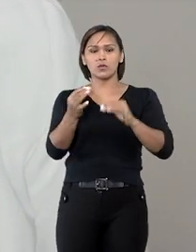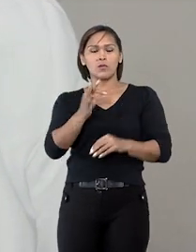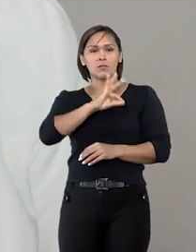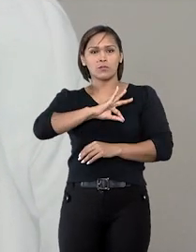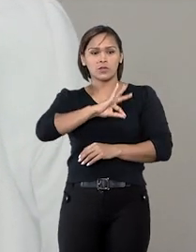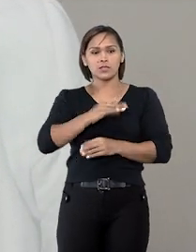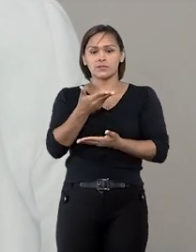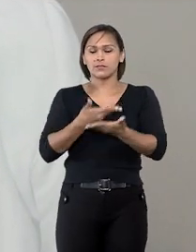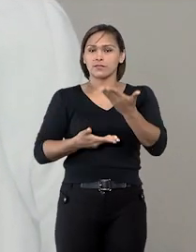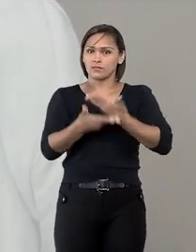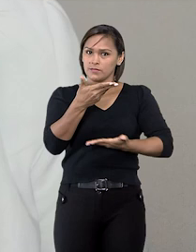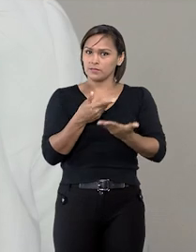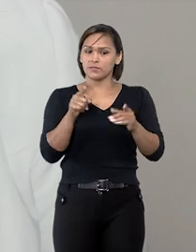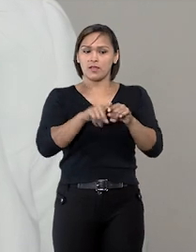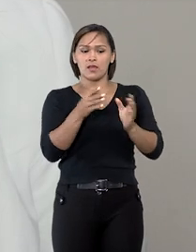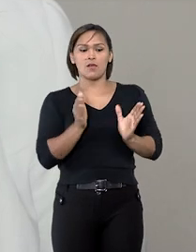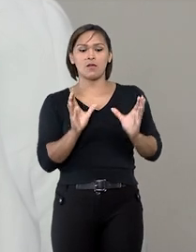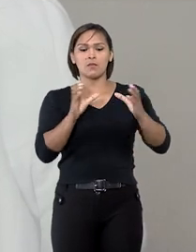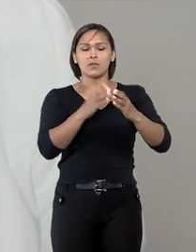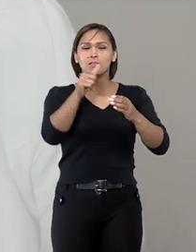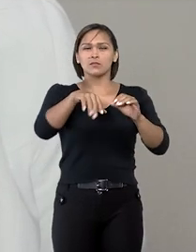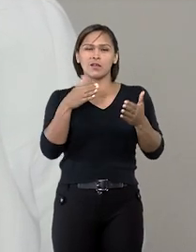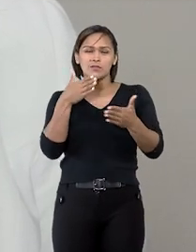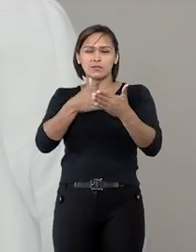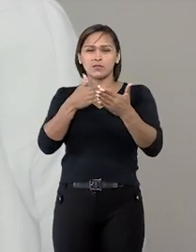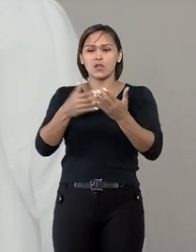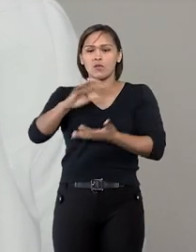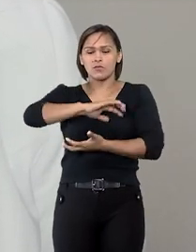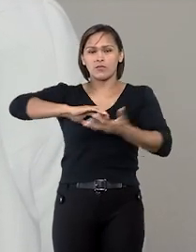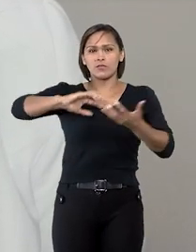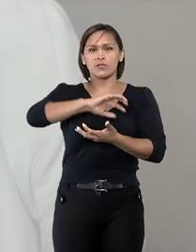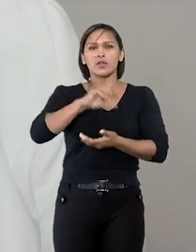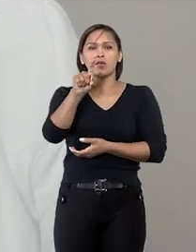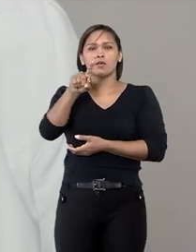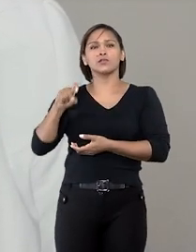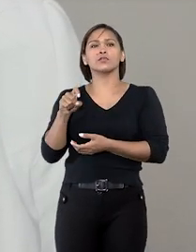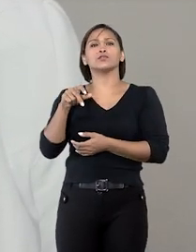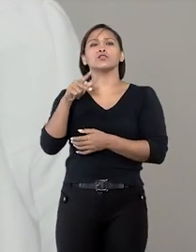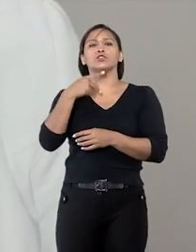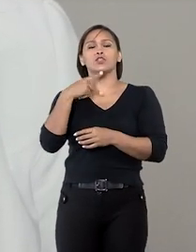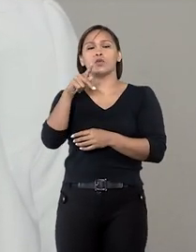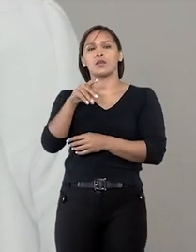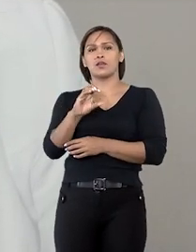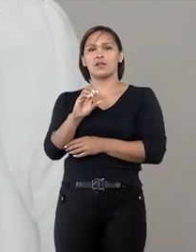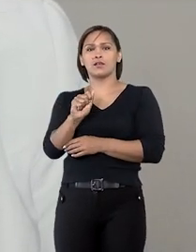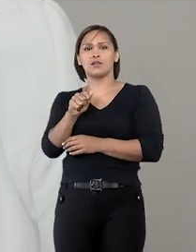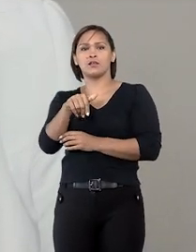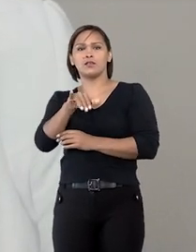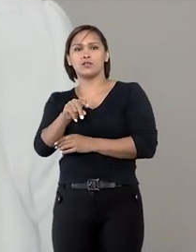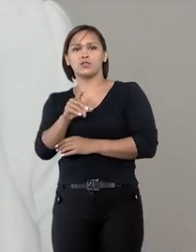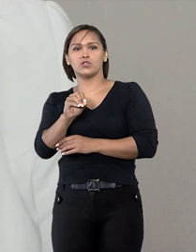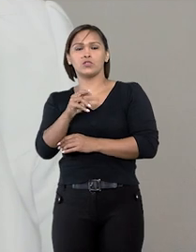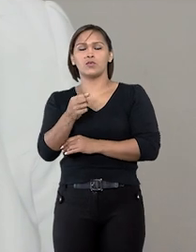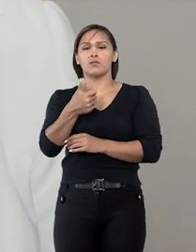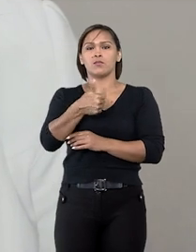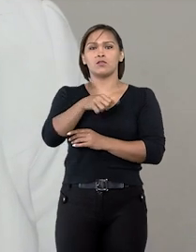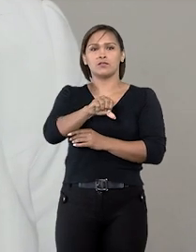contra policiais que participaram da operação para conter uma rebelião no antigo complexo penitenciário do Carandiru